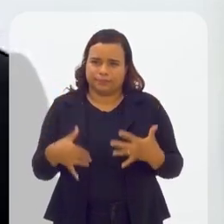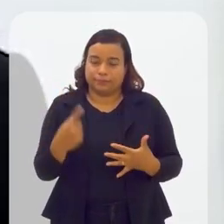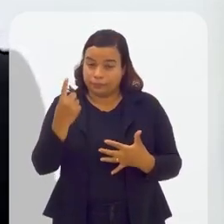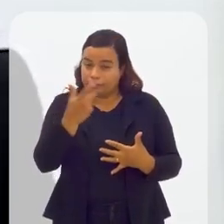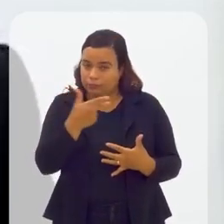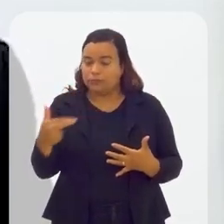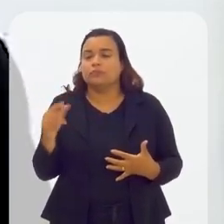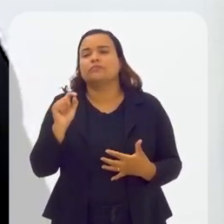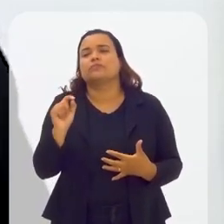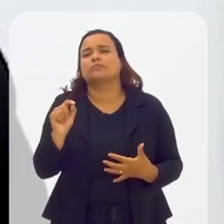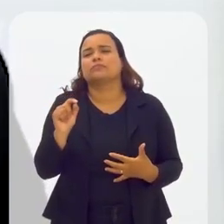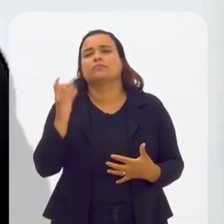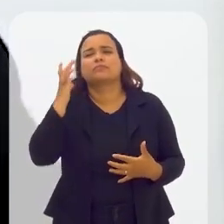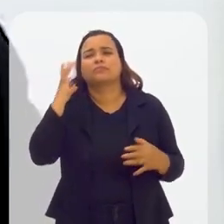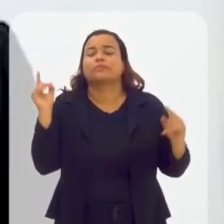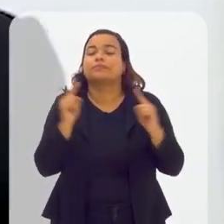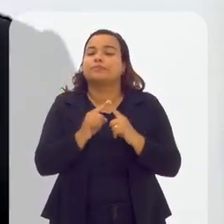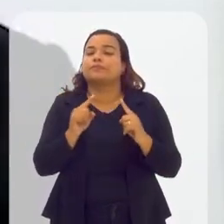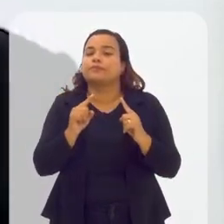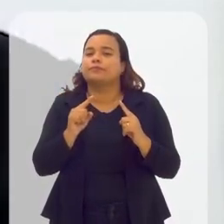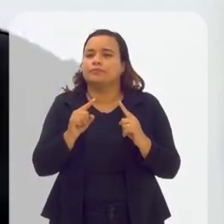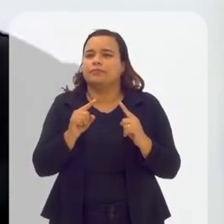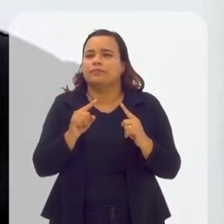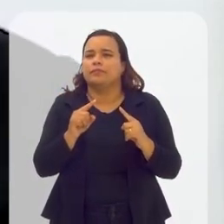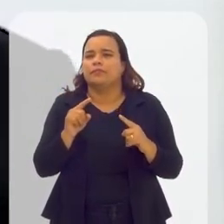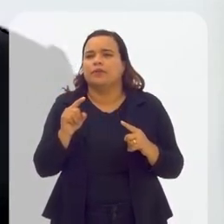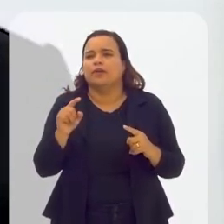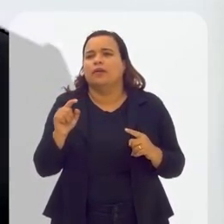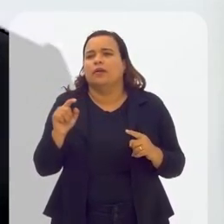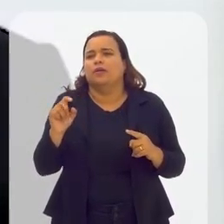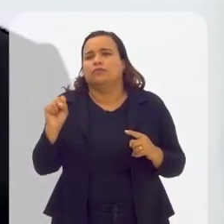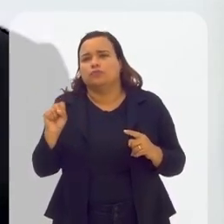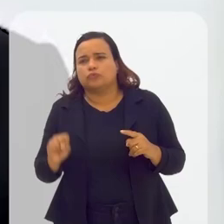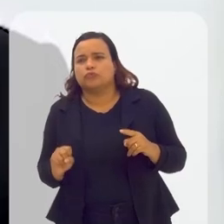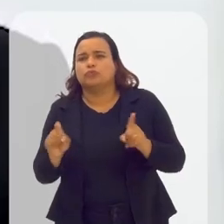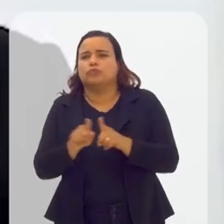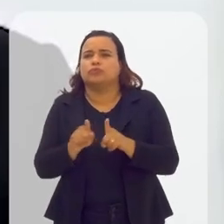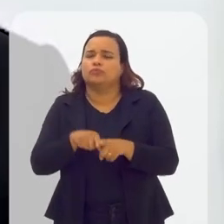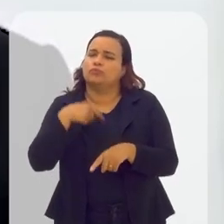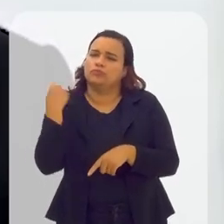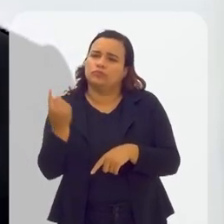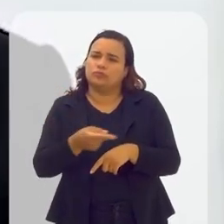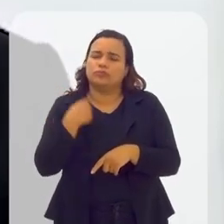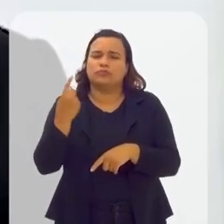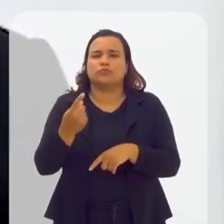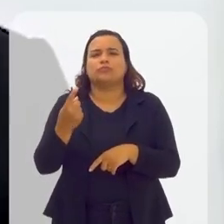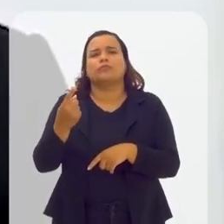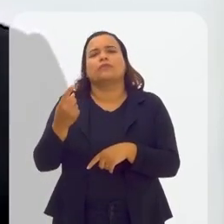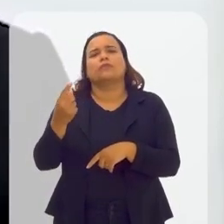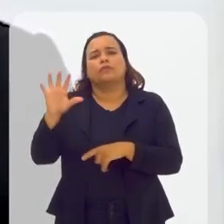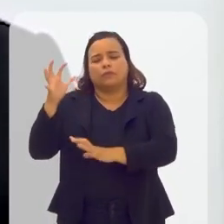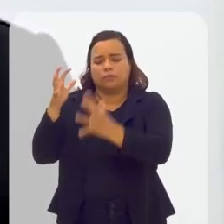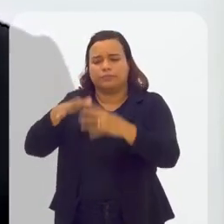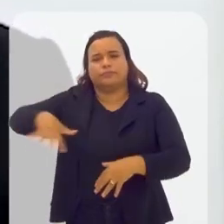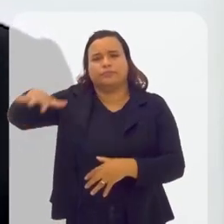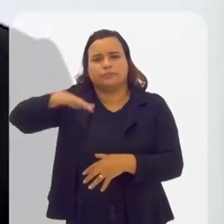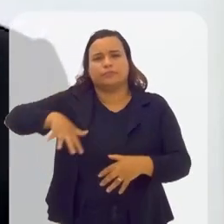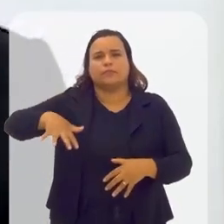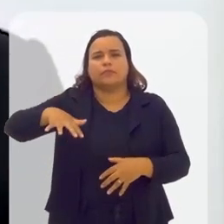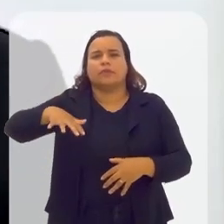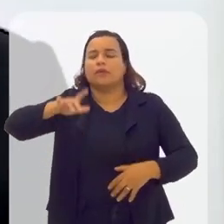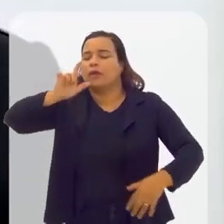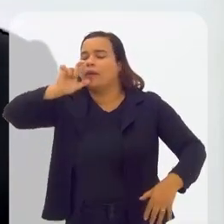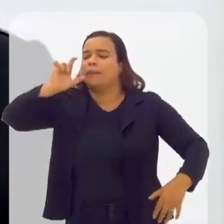uma questão do petróleo e gás, que eu acho que tem muito a ver com o Sul e com a nossa Mata Atlântica. A palavra de ordem,